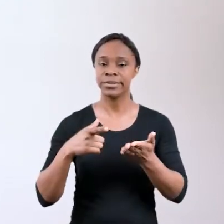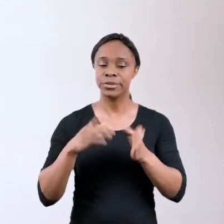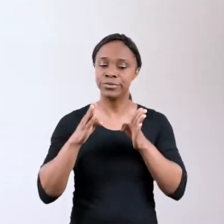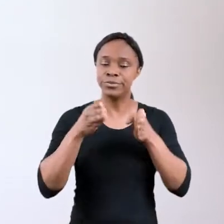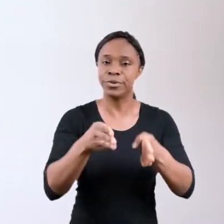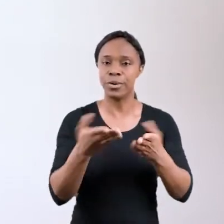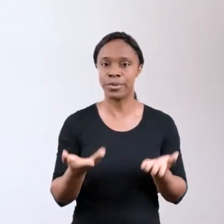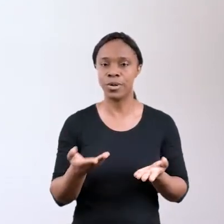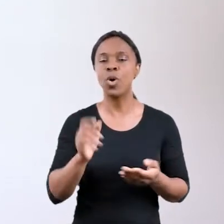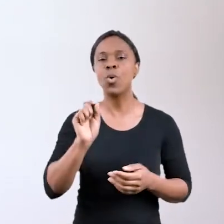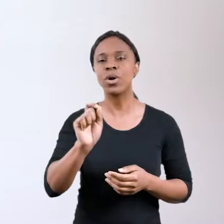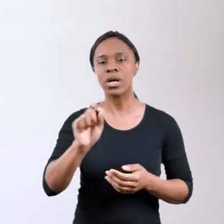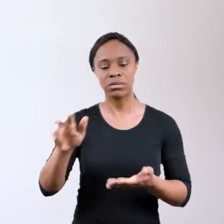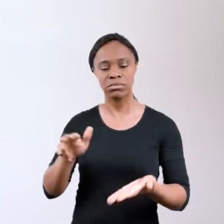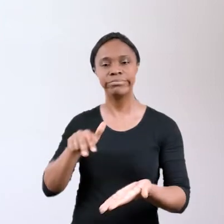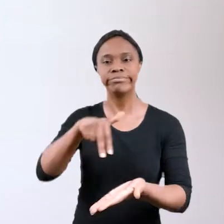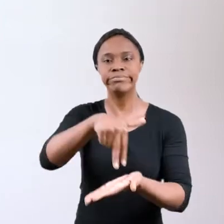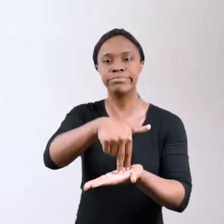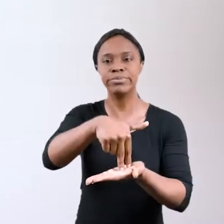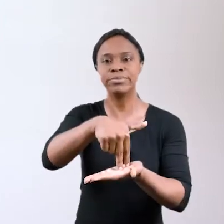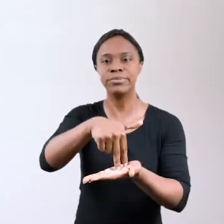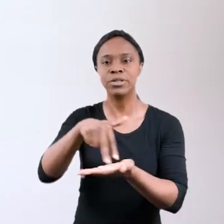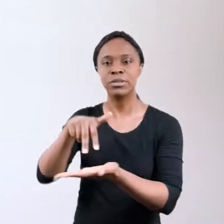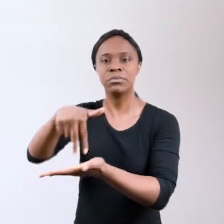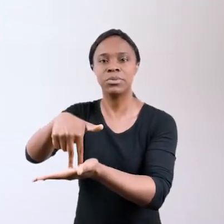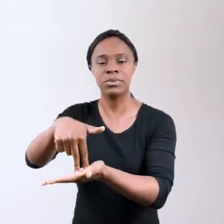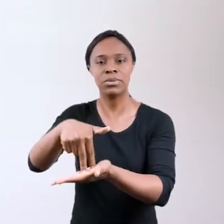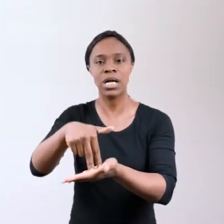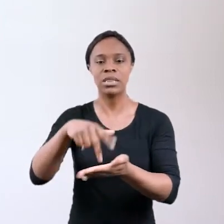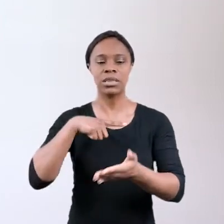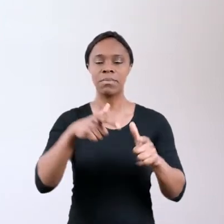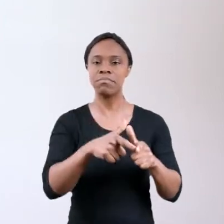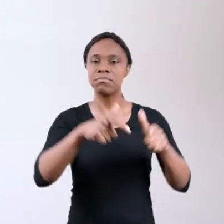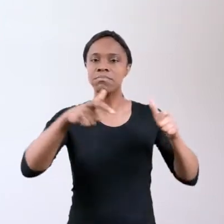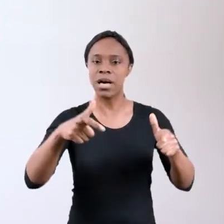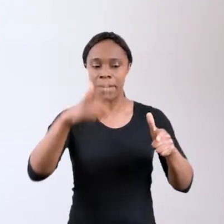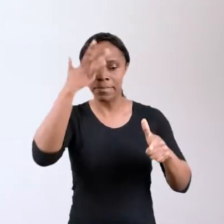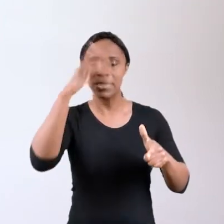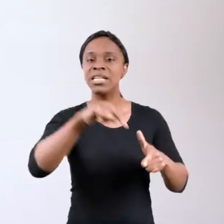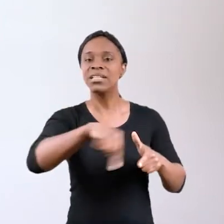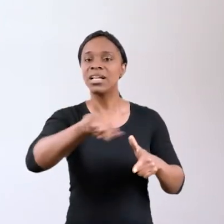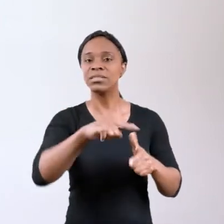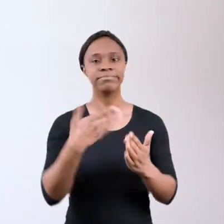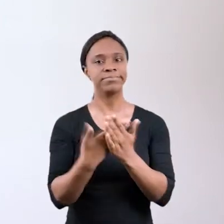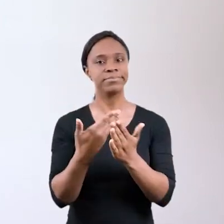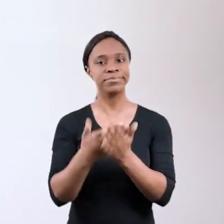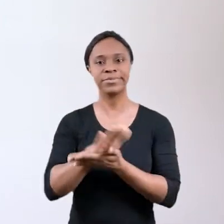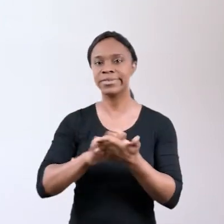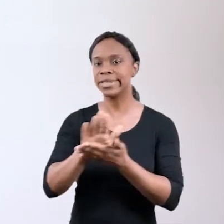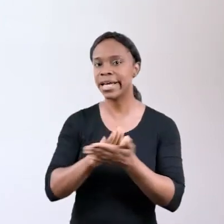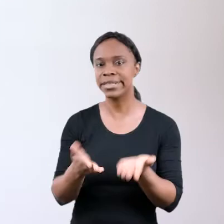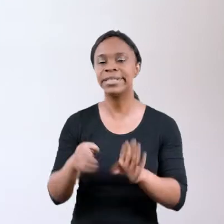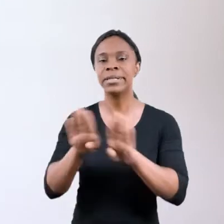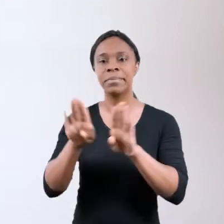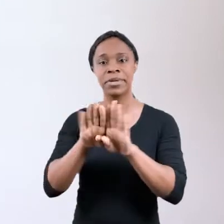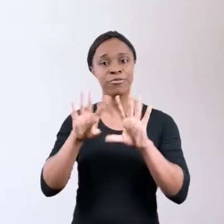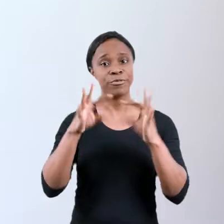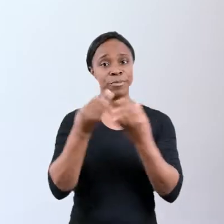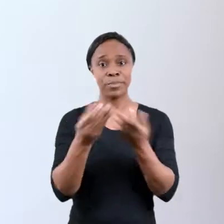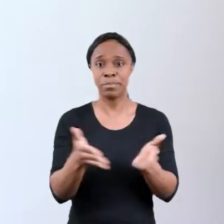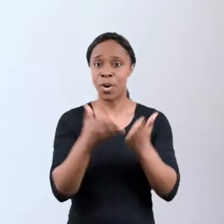uma sobre-representação da população negra entre as pessoas com menor nível de escolaridade e entre as famílias mais